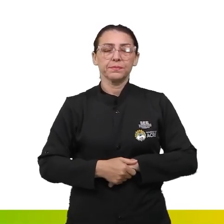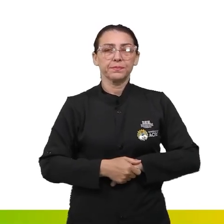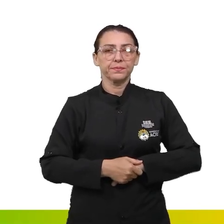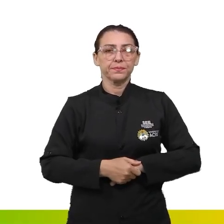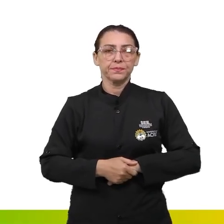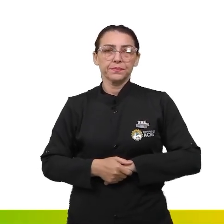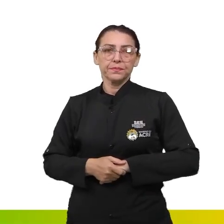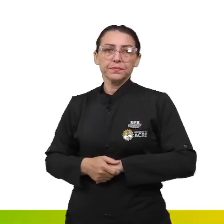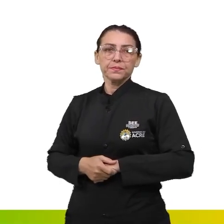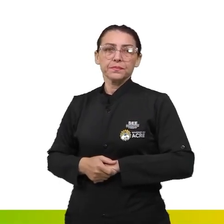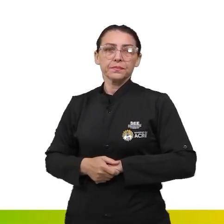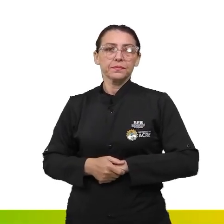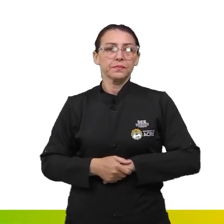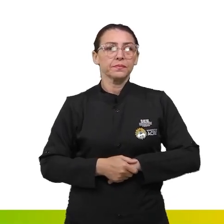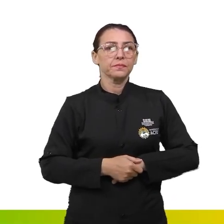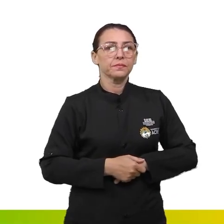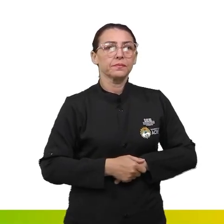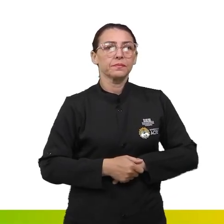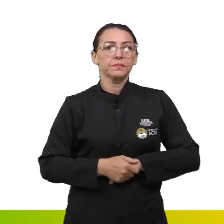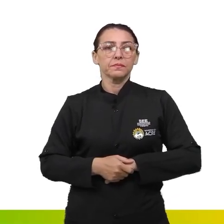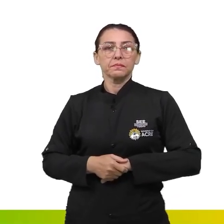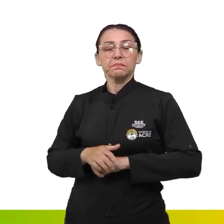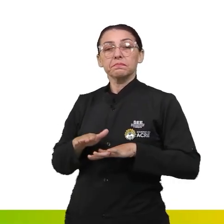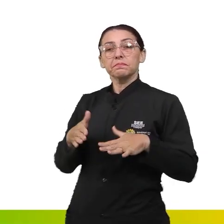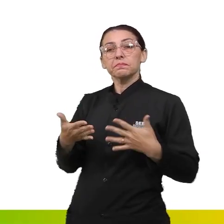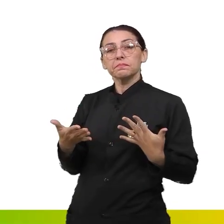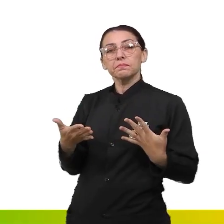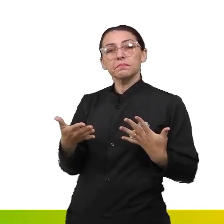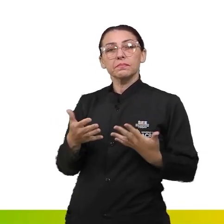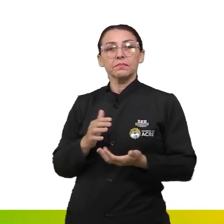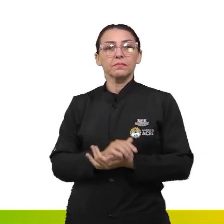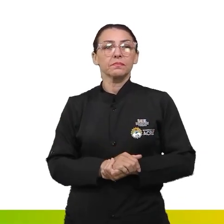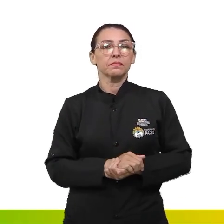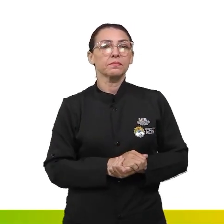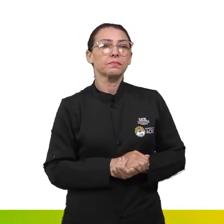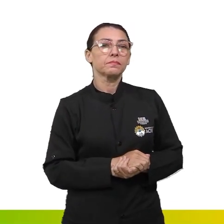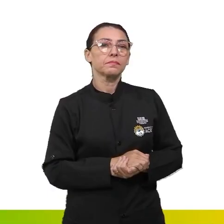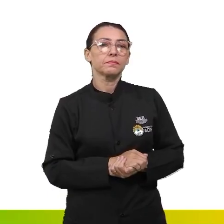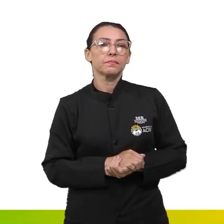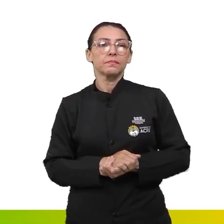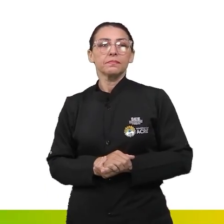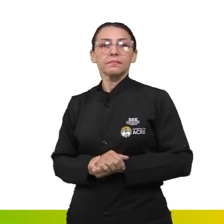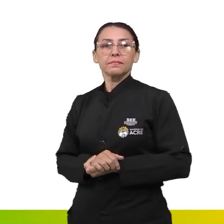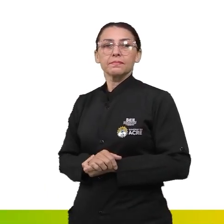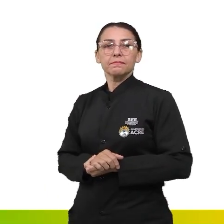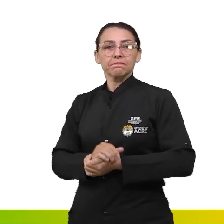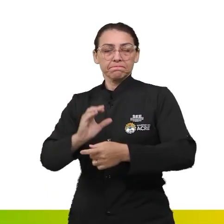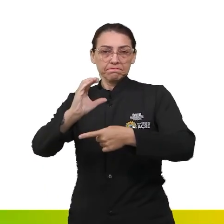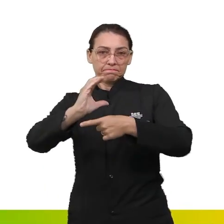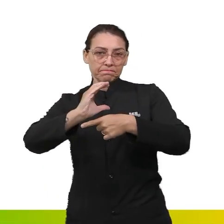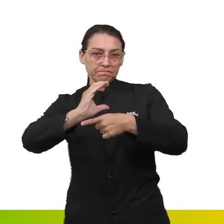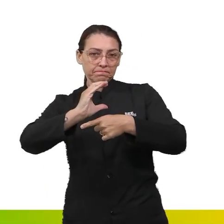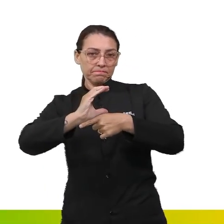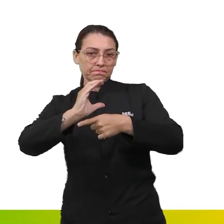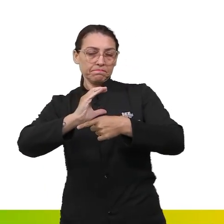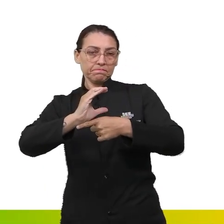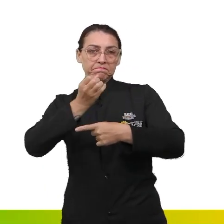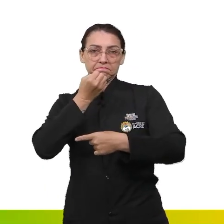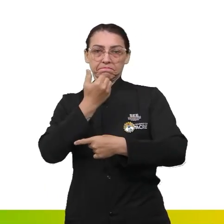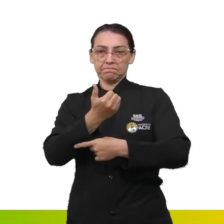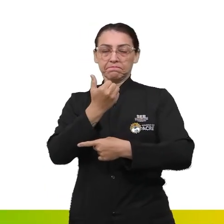aí? Qual, alunos? Muito bem. Acertou quem falou a letra